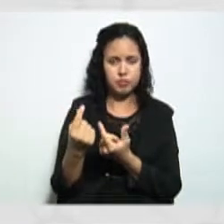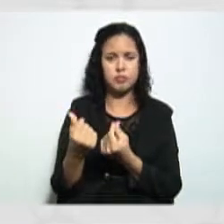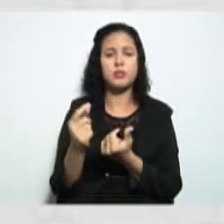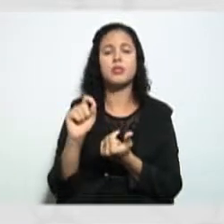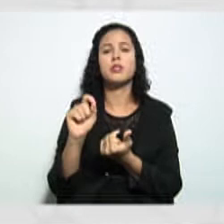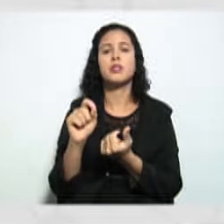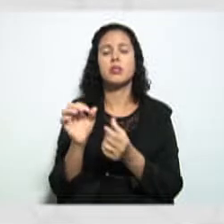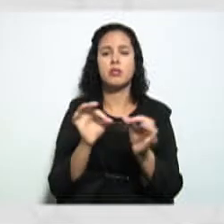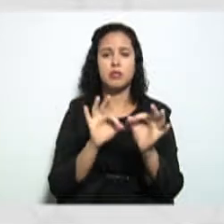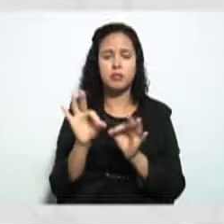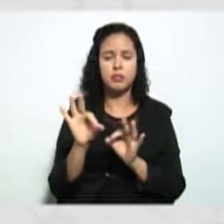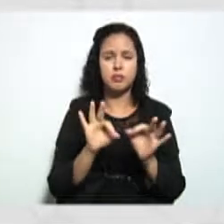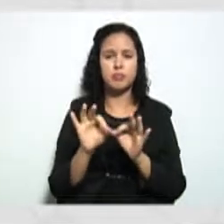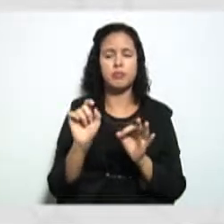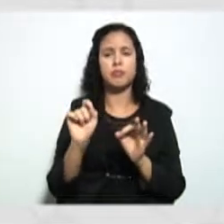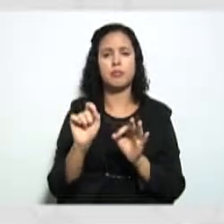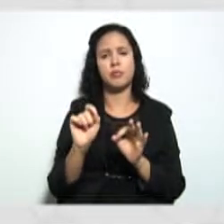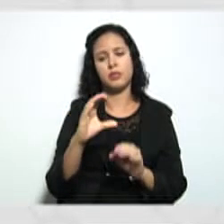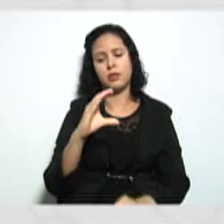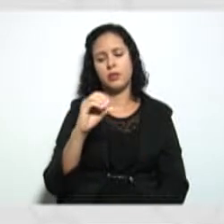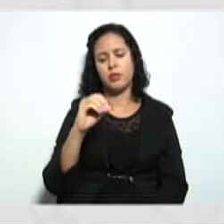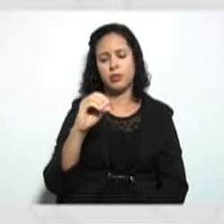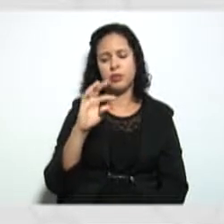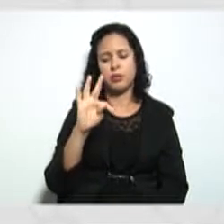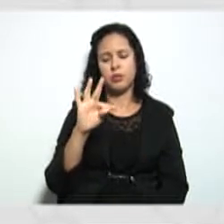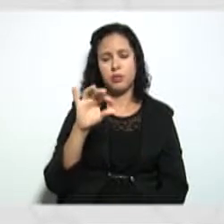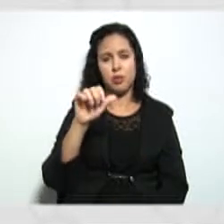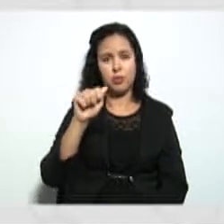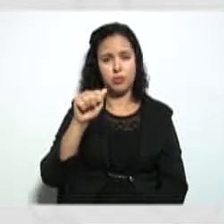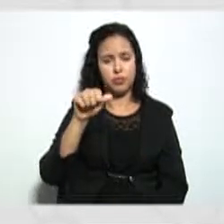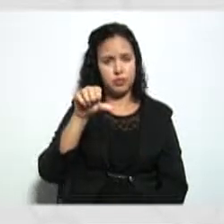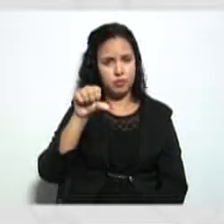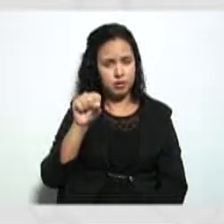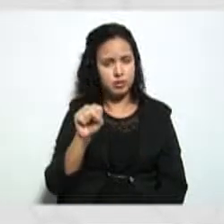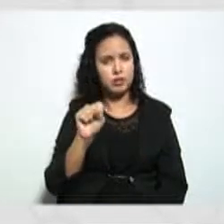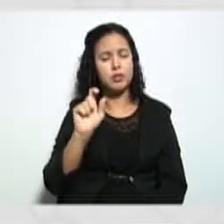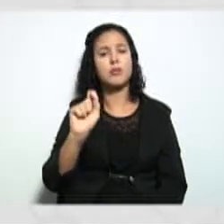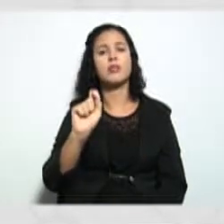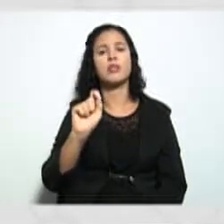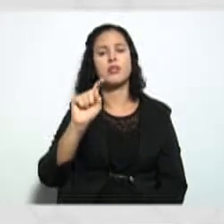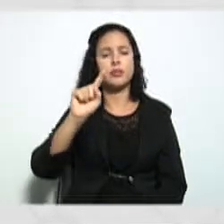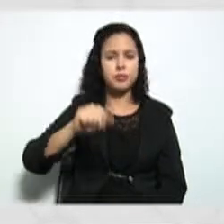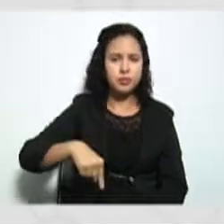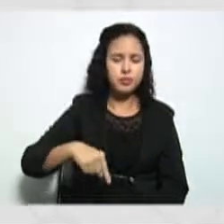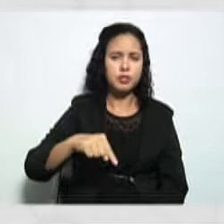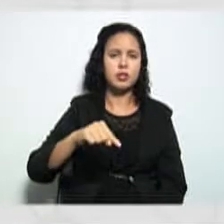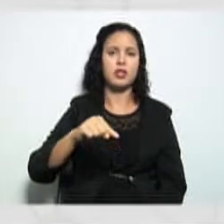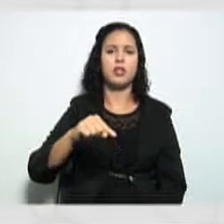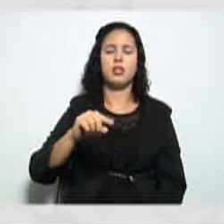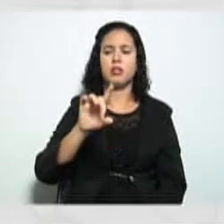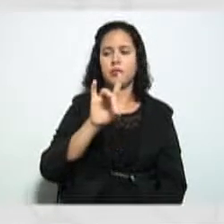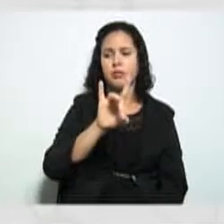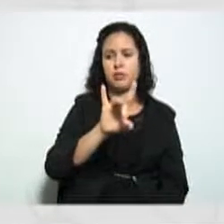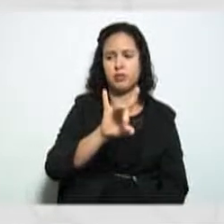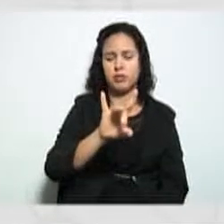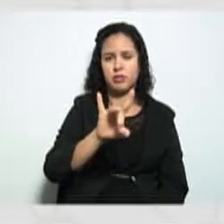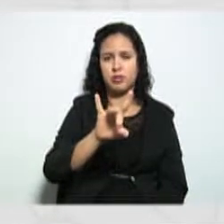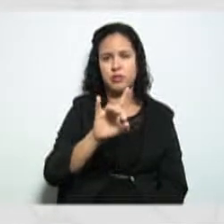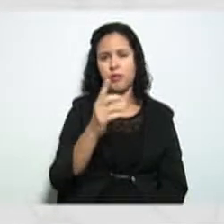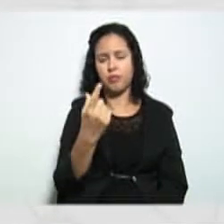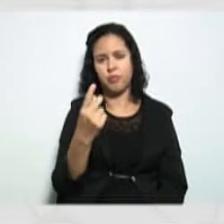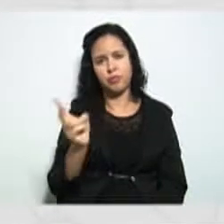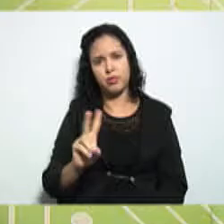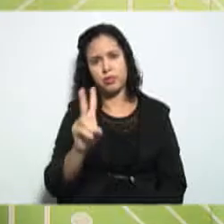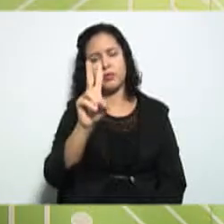é organizado no que a gente chama de quotas partes. Quota parte é uma forma de instituir o